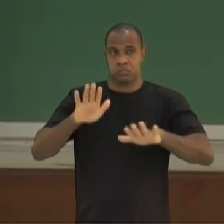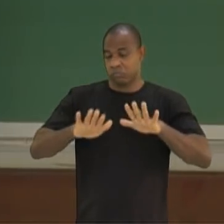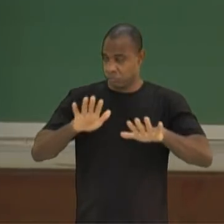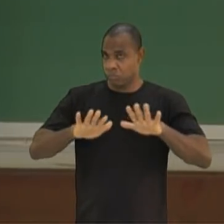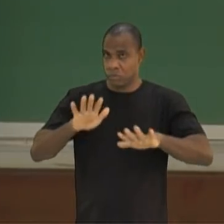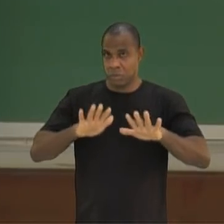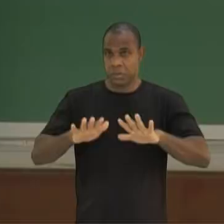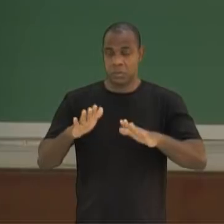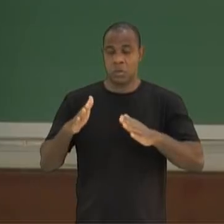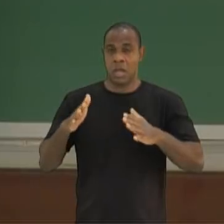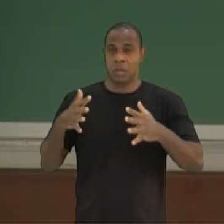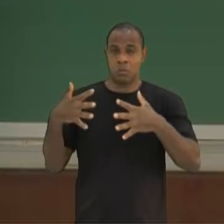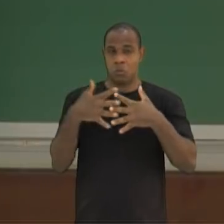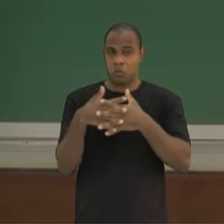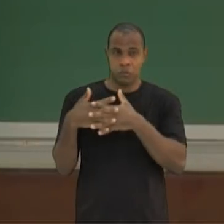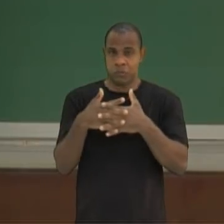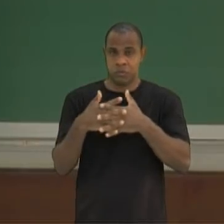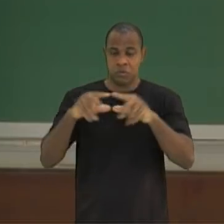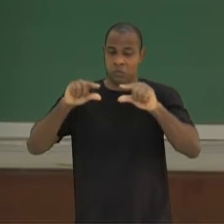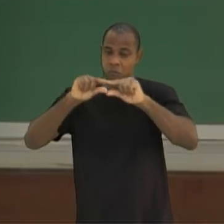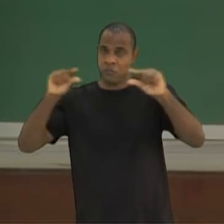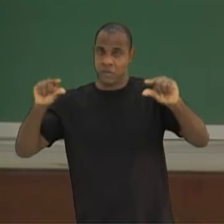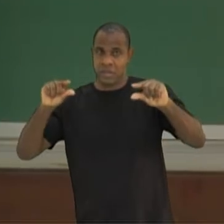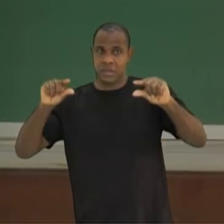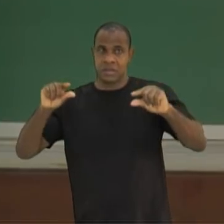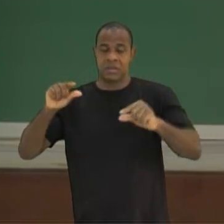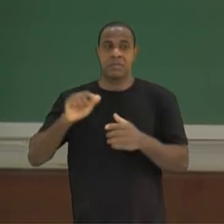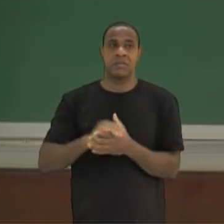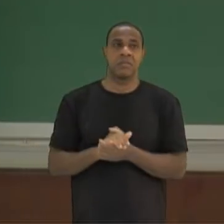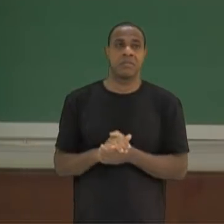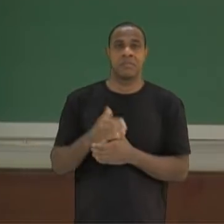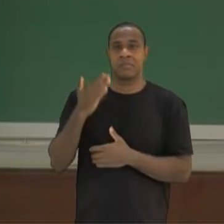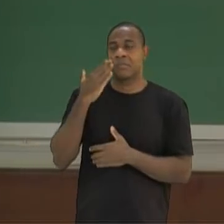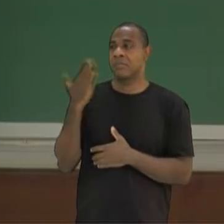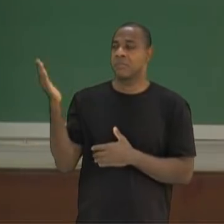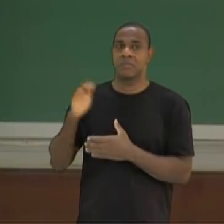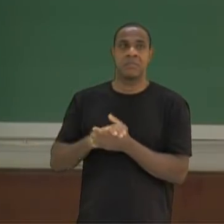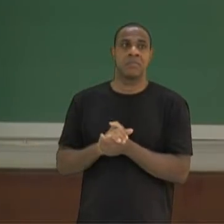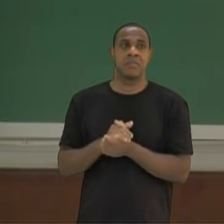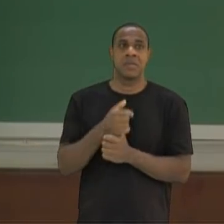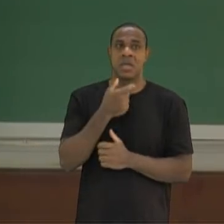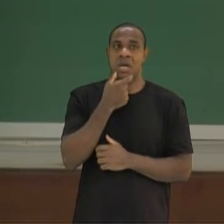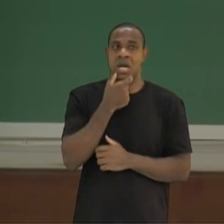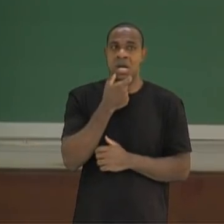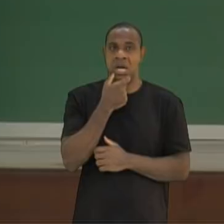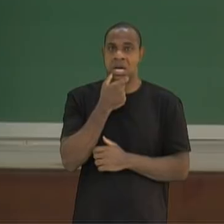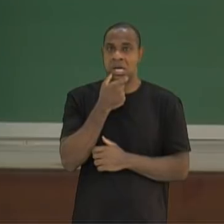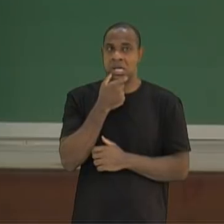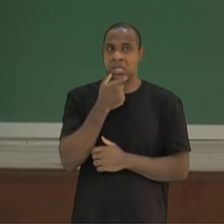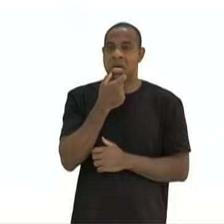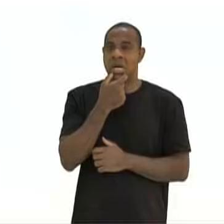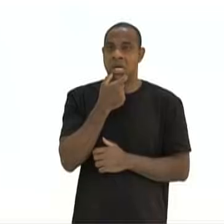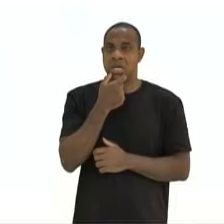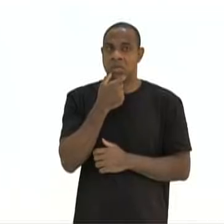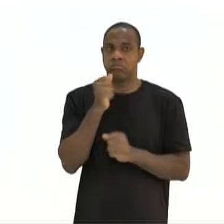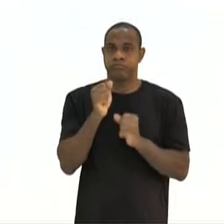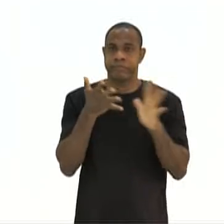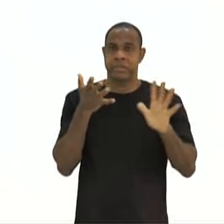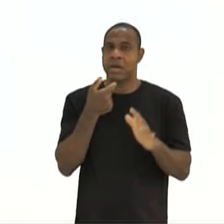phrasal verb, que é um assunto que a gente vai ver mais para frente, beleza? Então, a fluência em inglês também depende do conhecimento